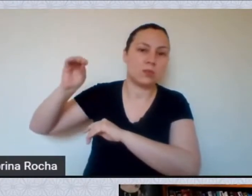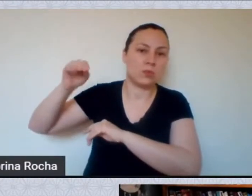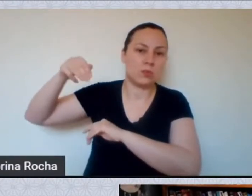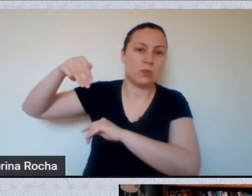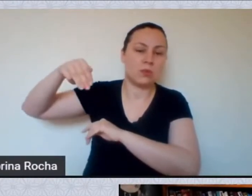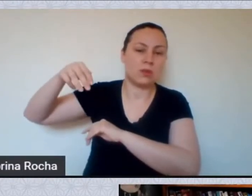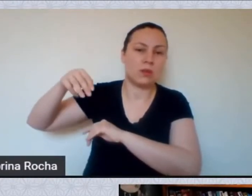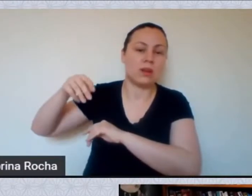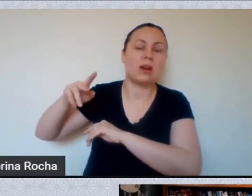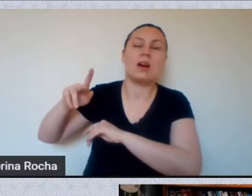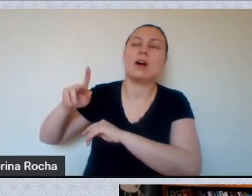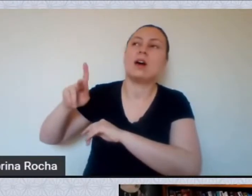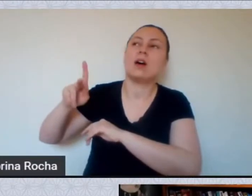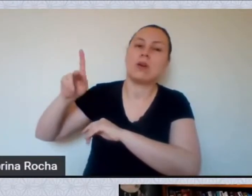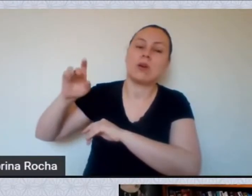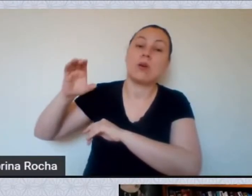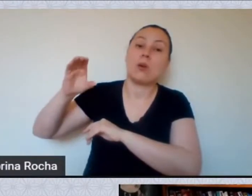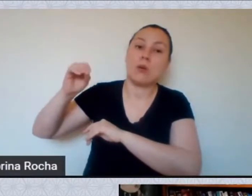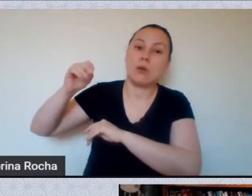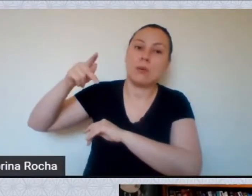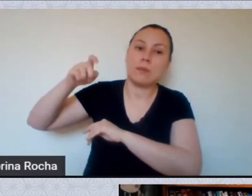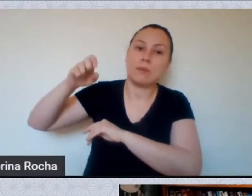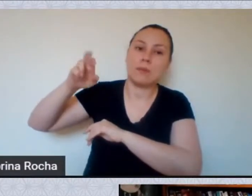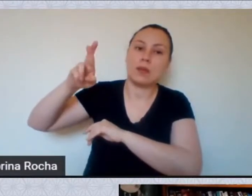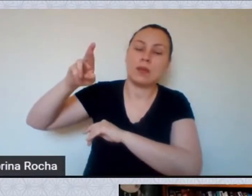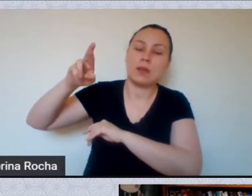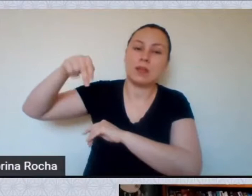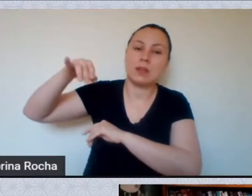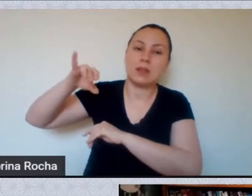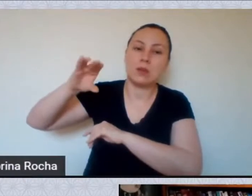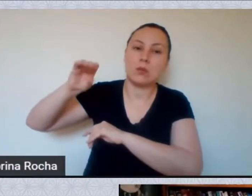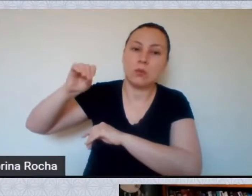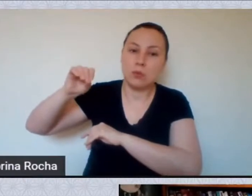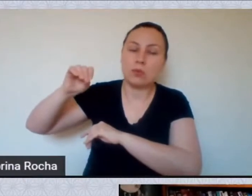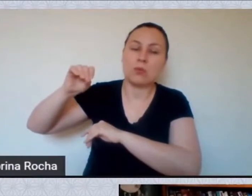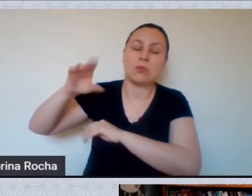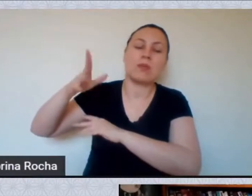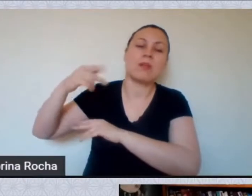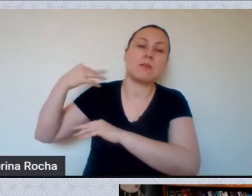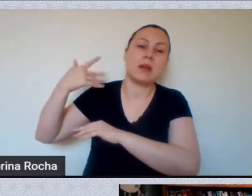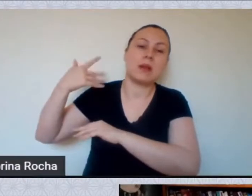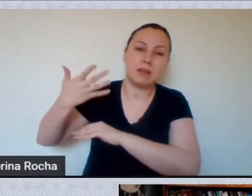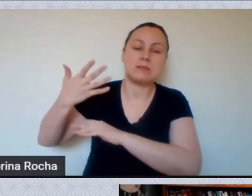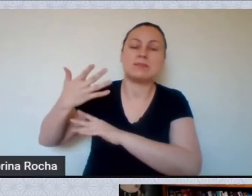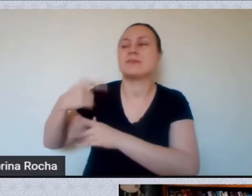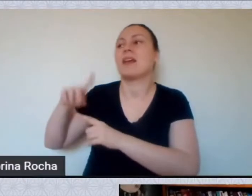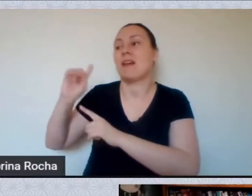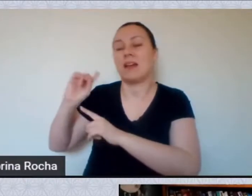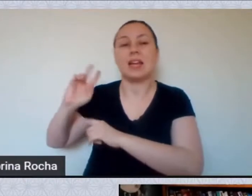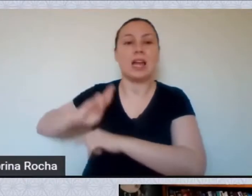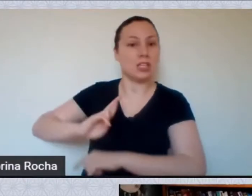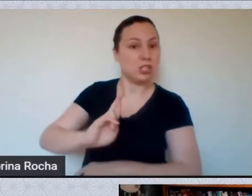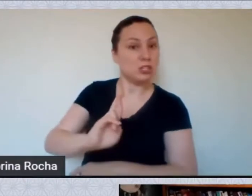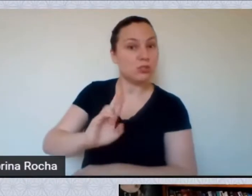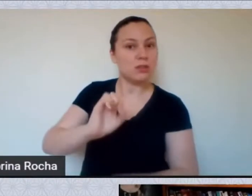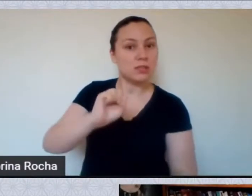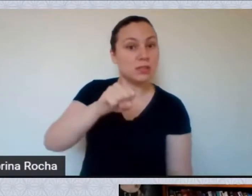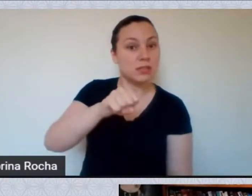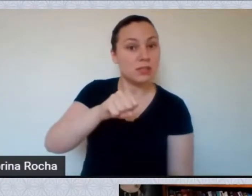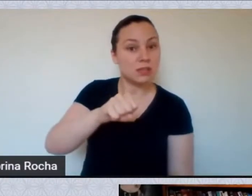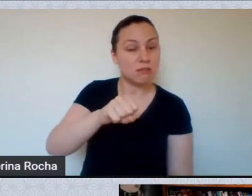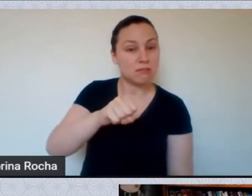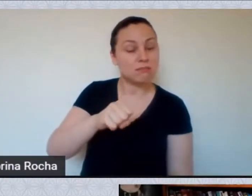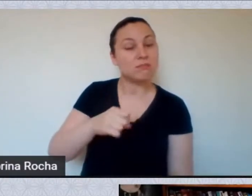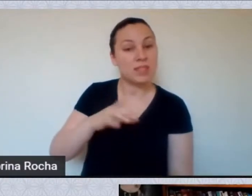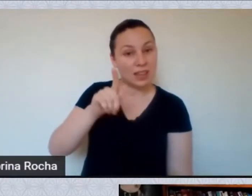frente o Darwin, o Einstein, certamente os mais antigos eram pessoas profundamente religiosas, todas elas, inclusive o Galileu, com